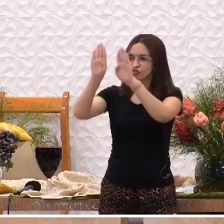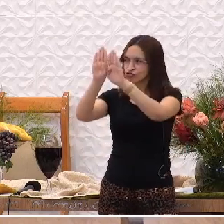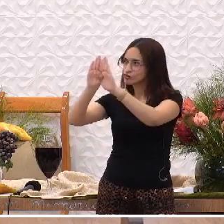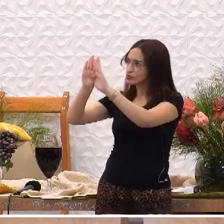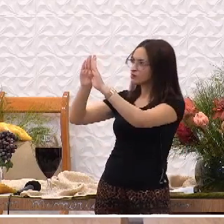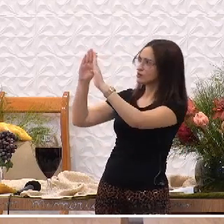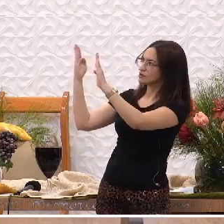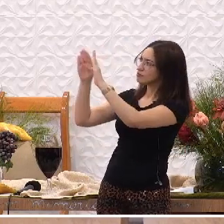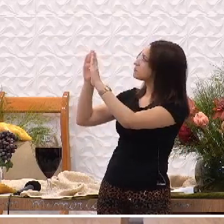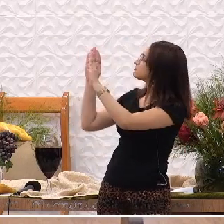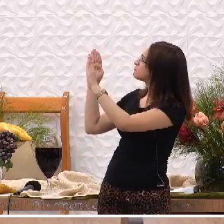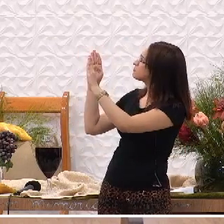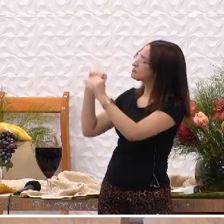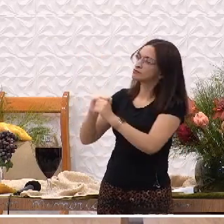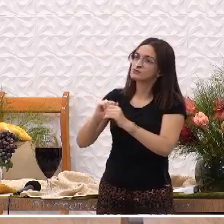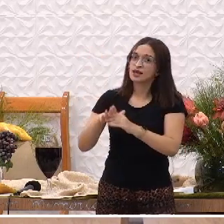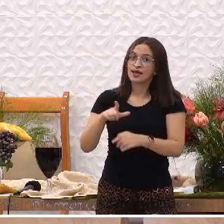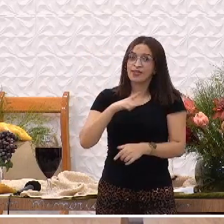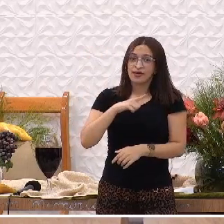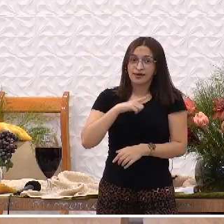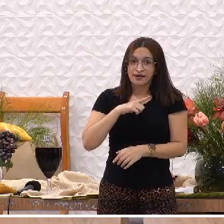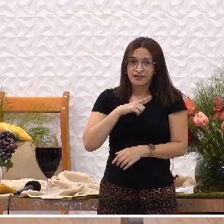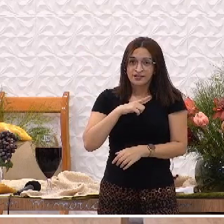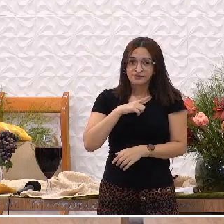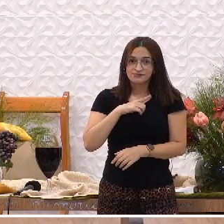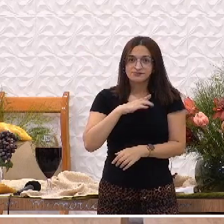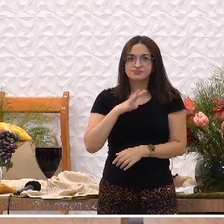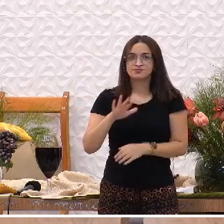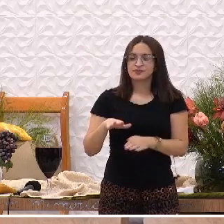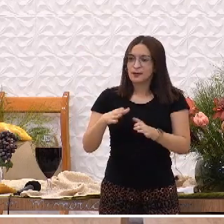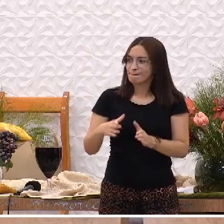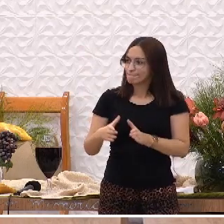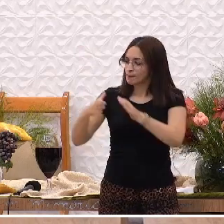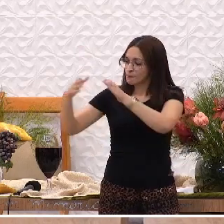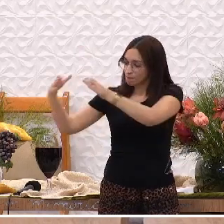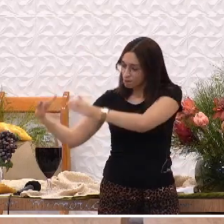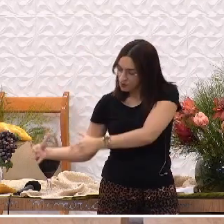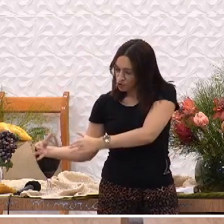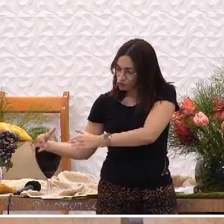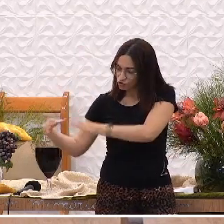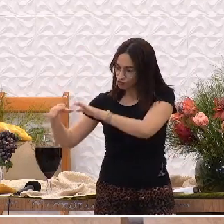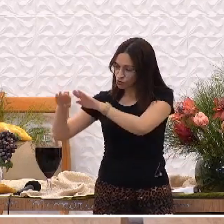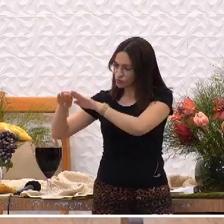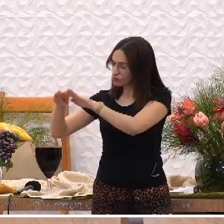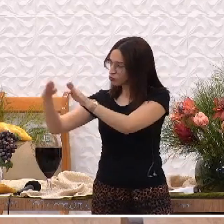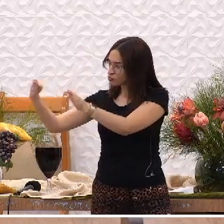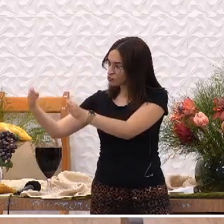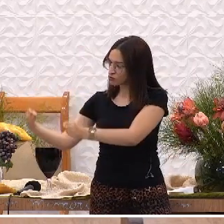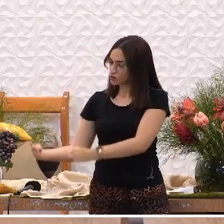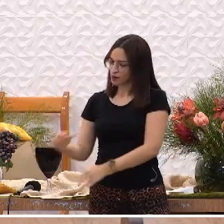À direita, quer dizer, à minha direita, tem um púlpito, né, que é onde o pastor sobe ali e